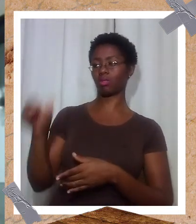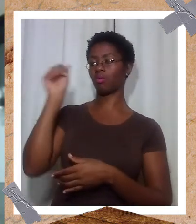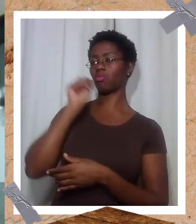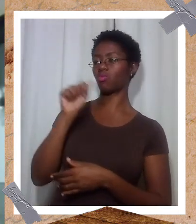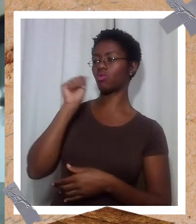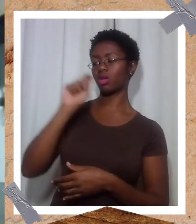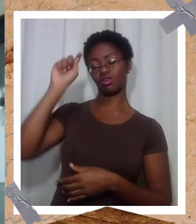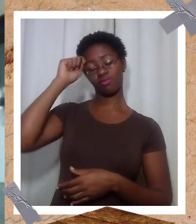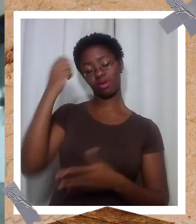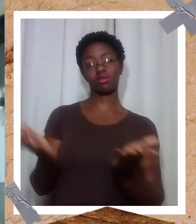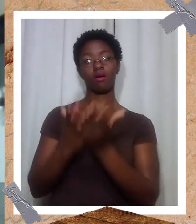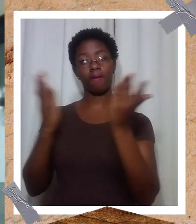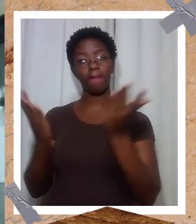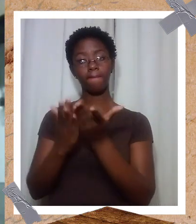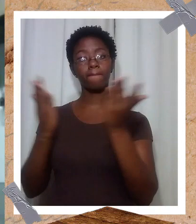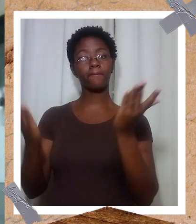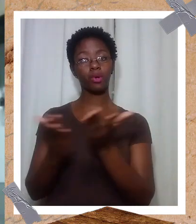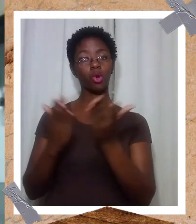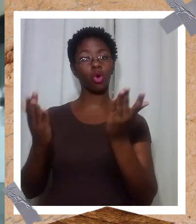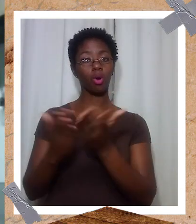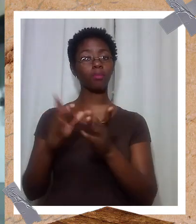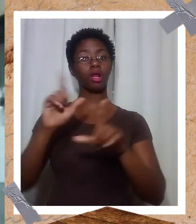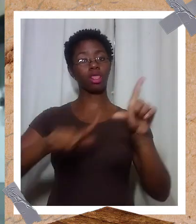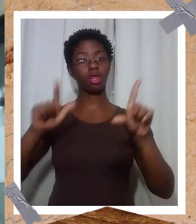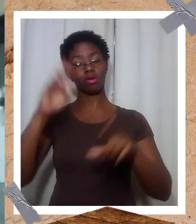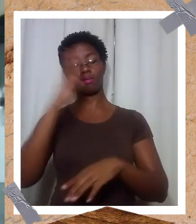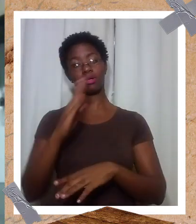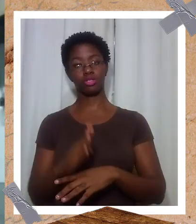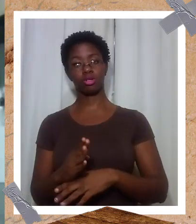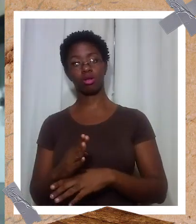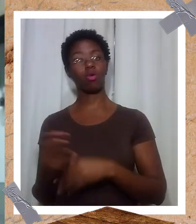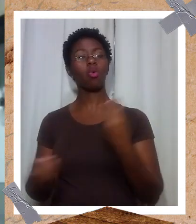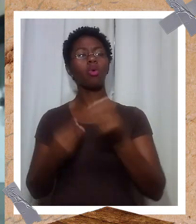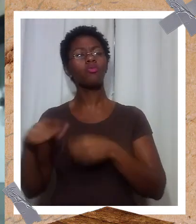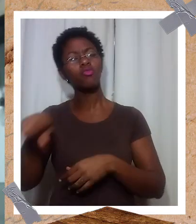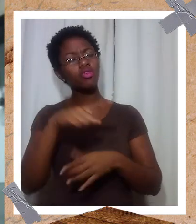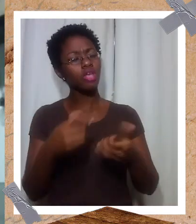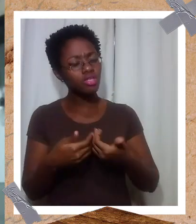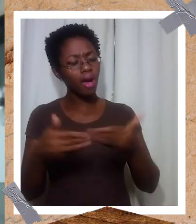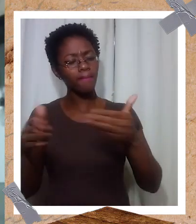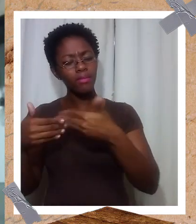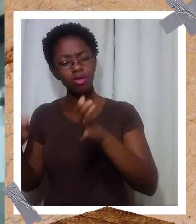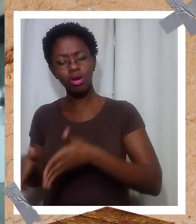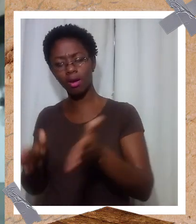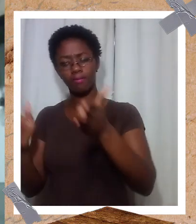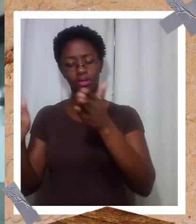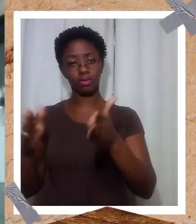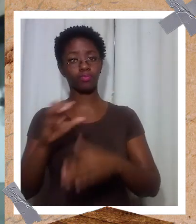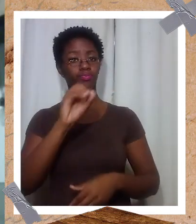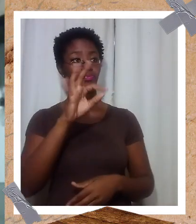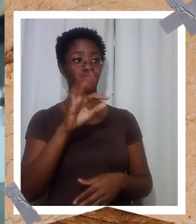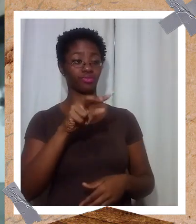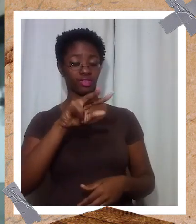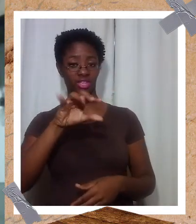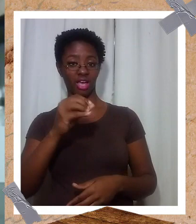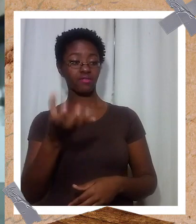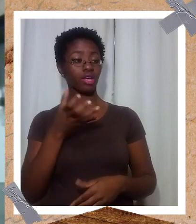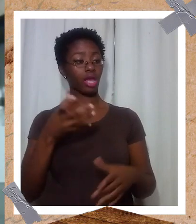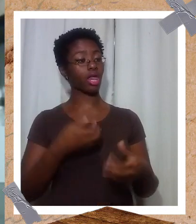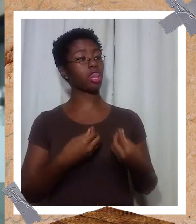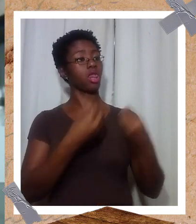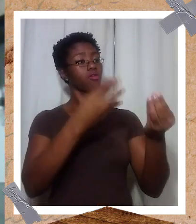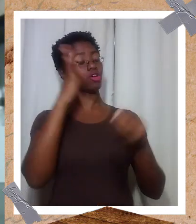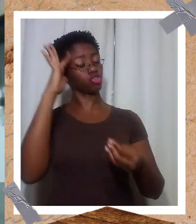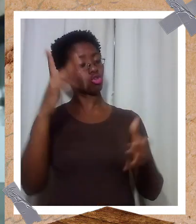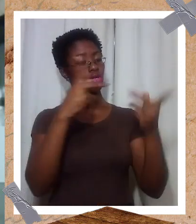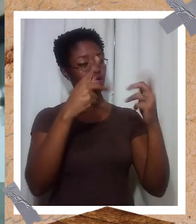aberto novos caminhos, né? Otávio sonha em levar a paz para o Rio de Janeiro e pelo Brasil através da literatura, e o Tião sonha